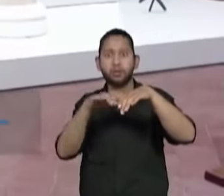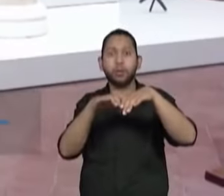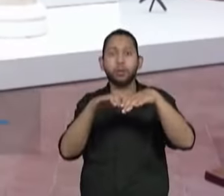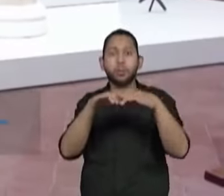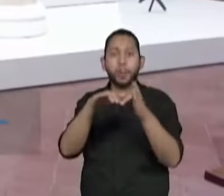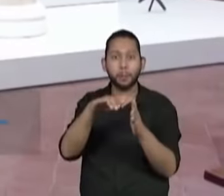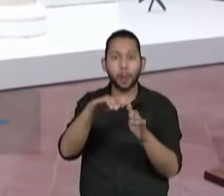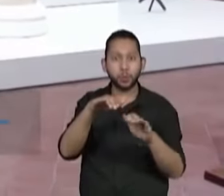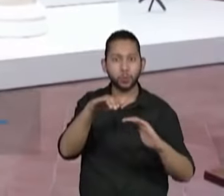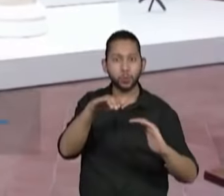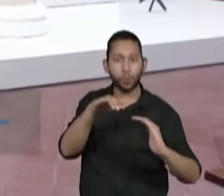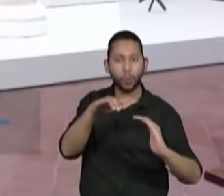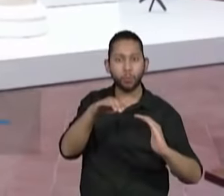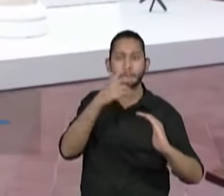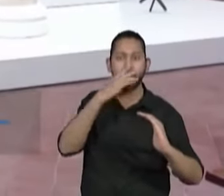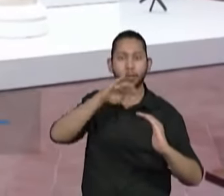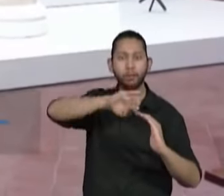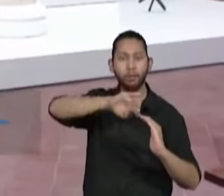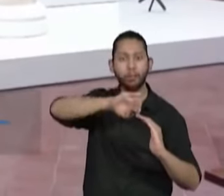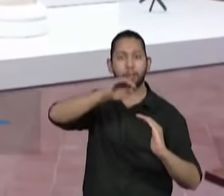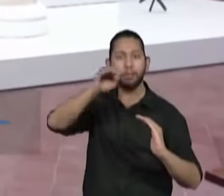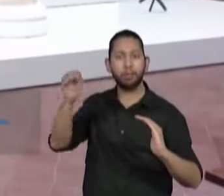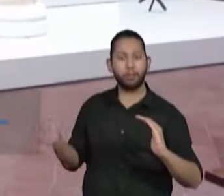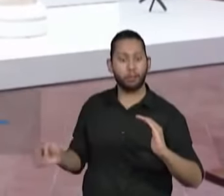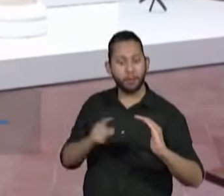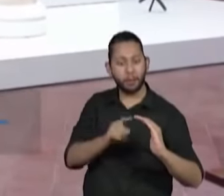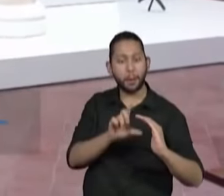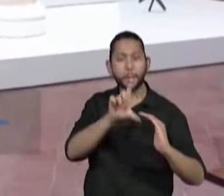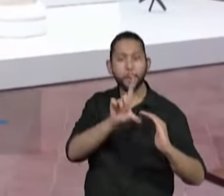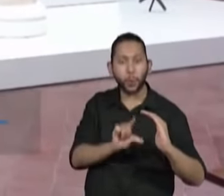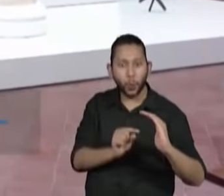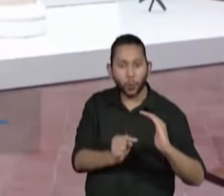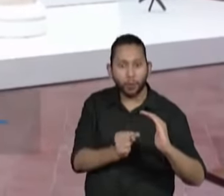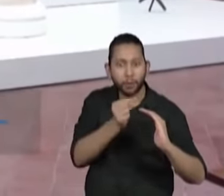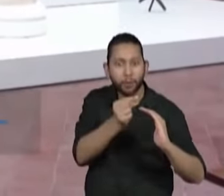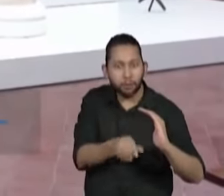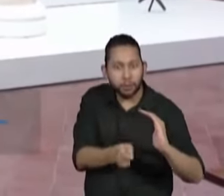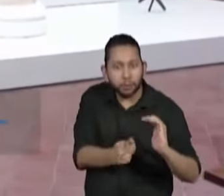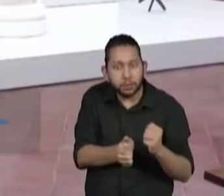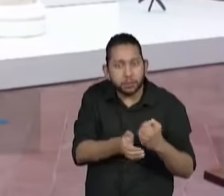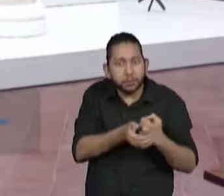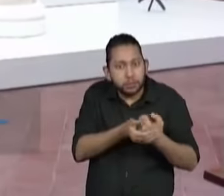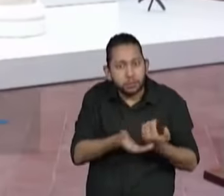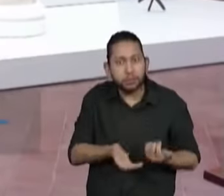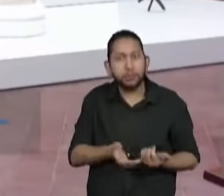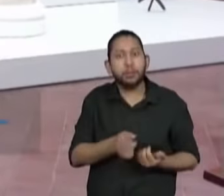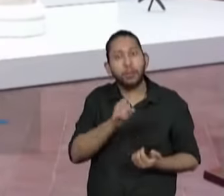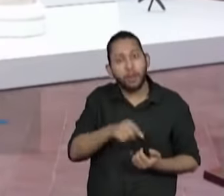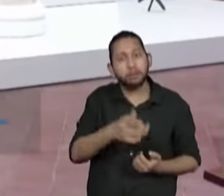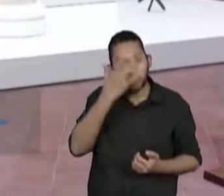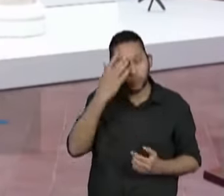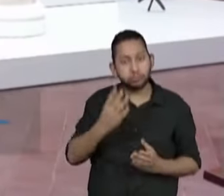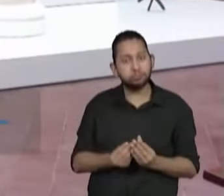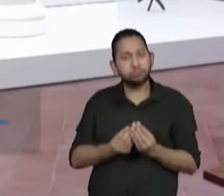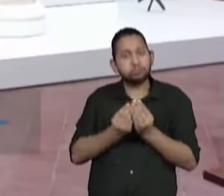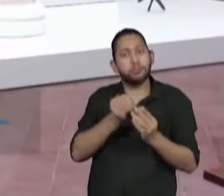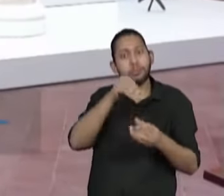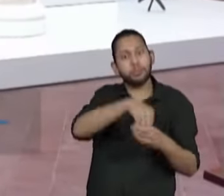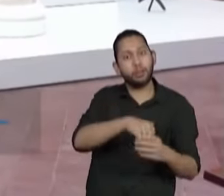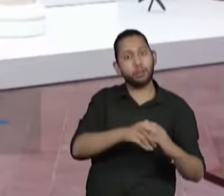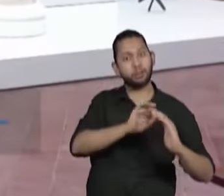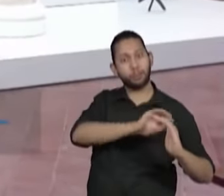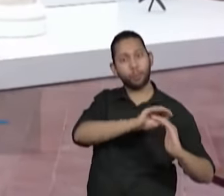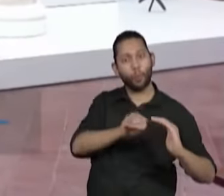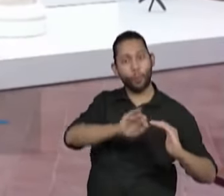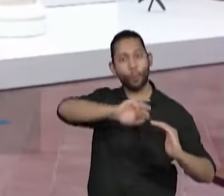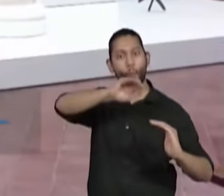o altar mor, né, que é aquela parte, ó, a capela mor, que é a parte interior, né, geralmente onde fica ali o ministro, tá? E por que que